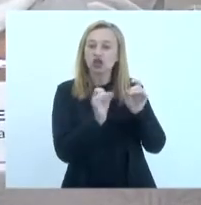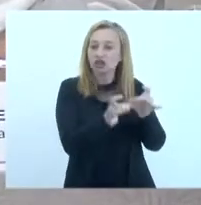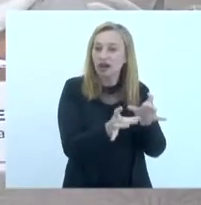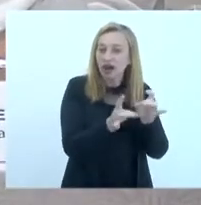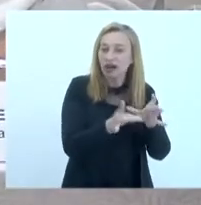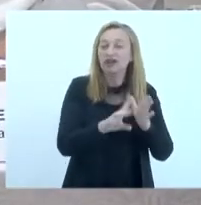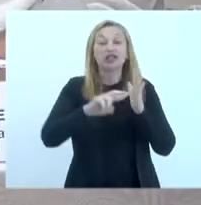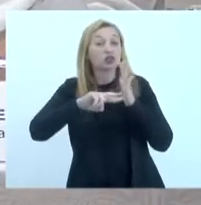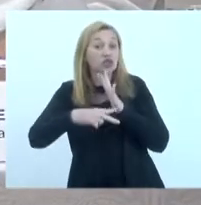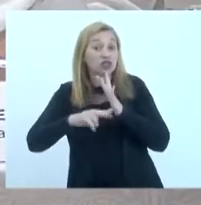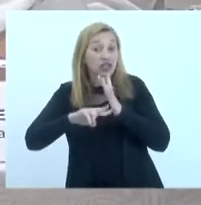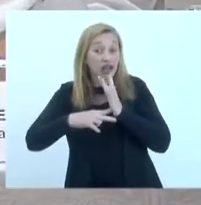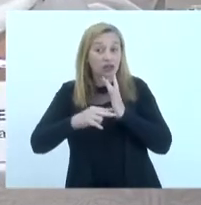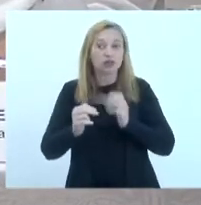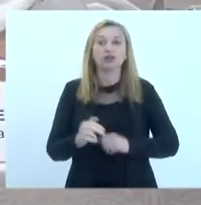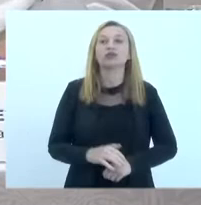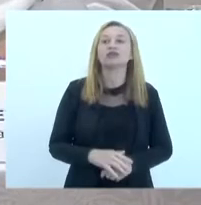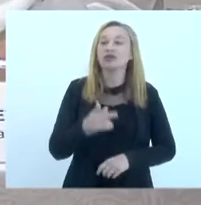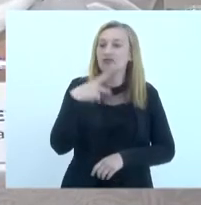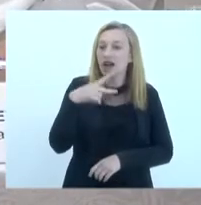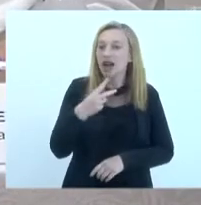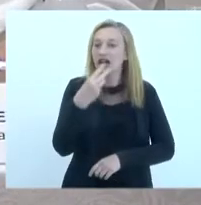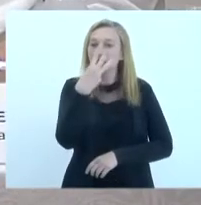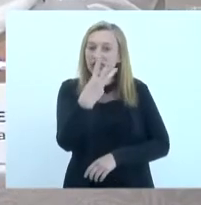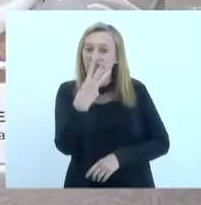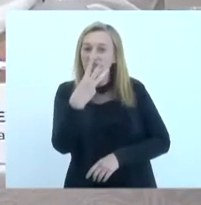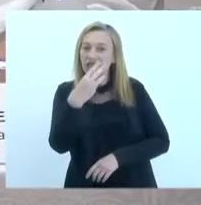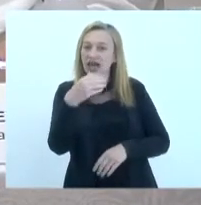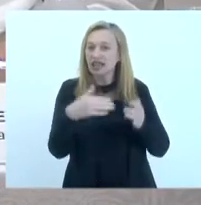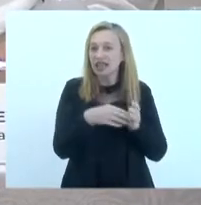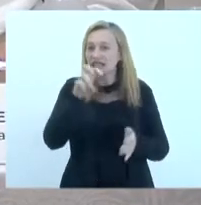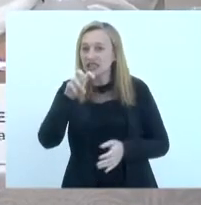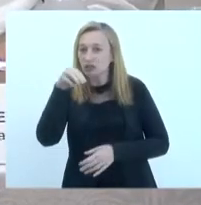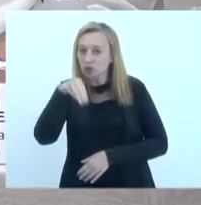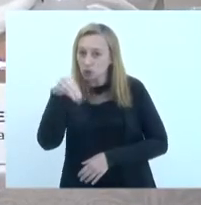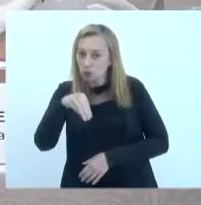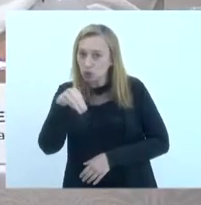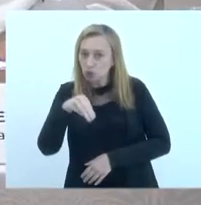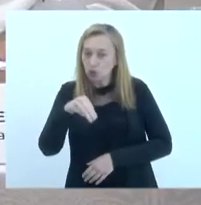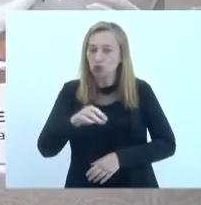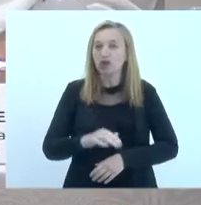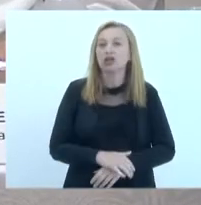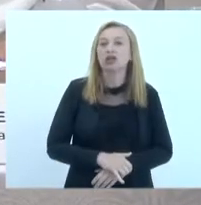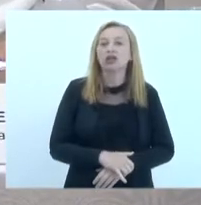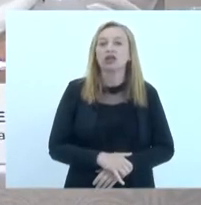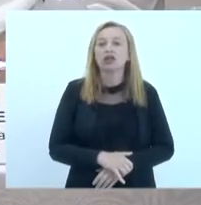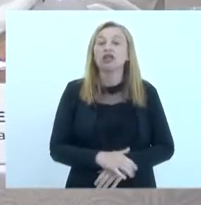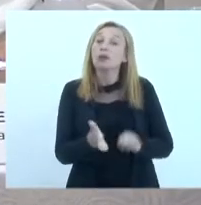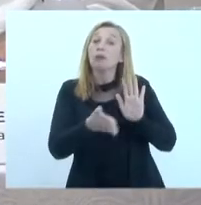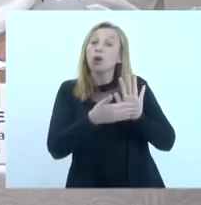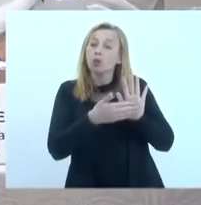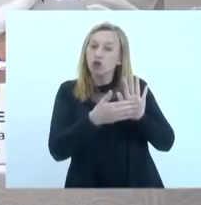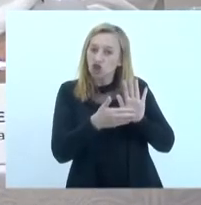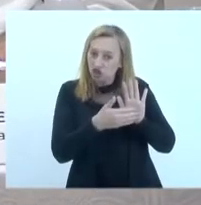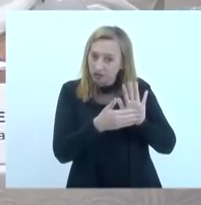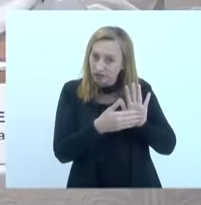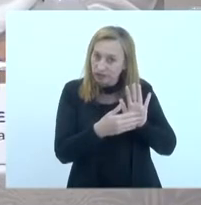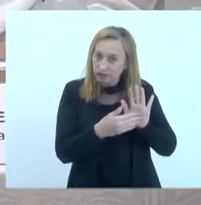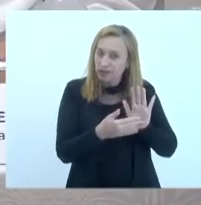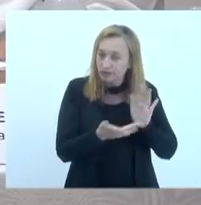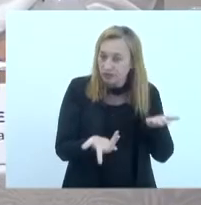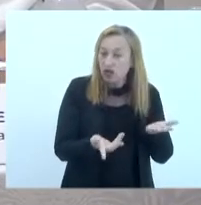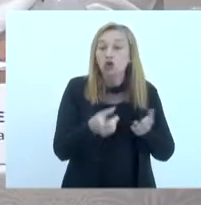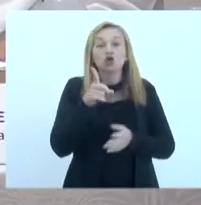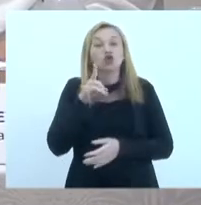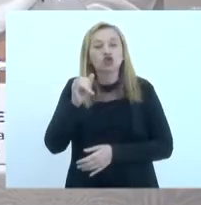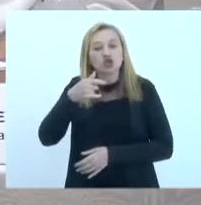dos sindicatos, vão falar entre 3 e 5 minutos e vão fazer propostas, né? No dia